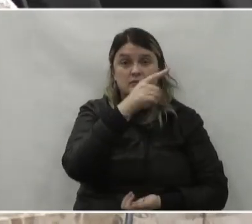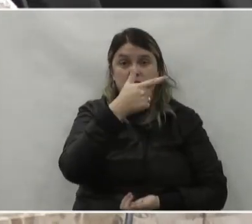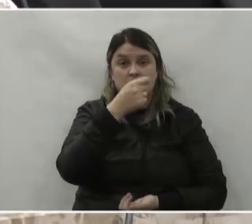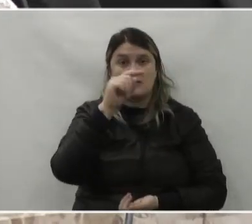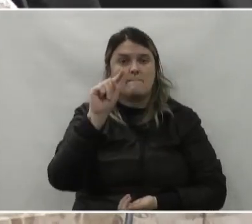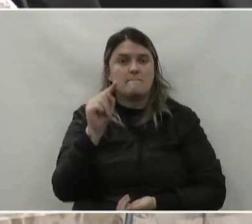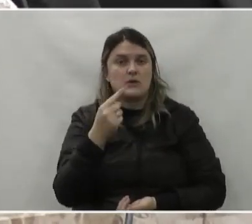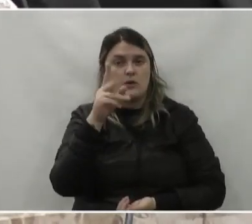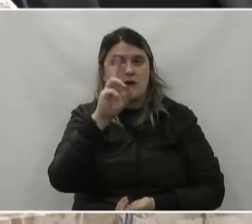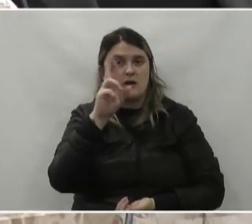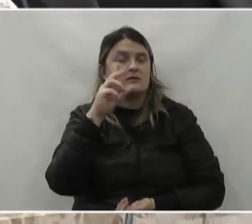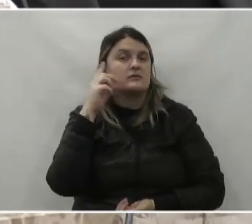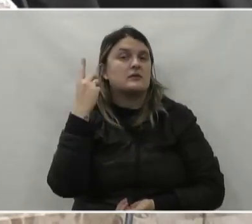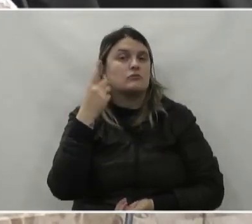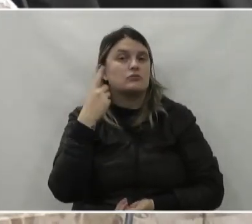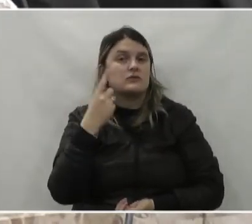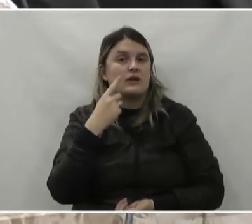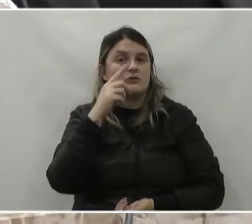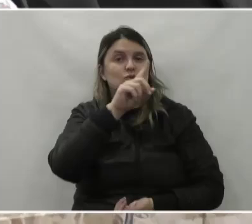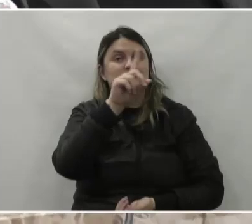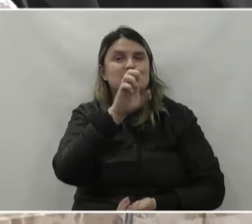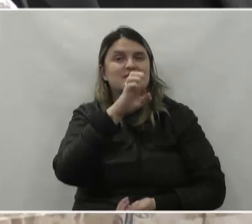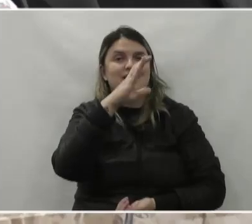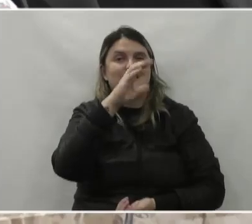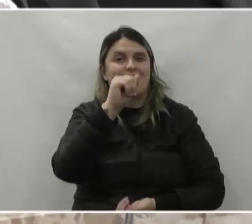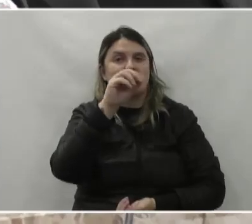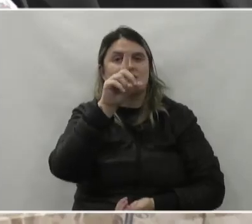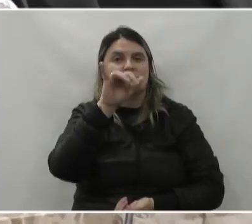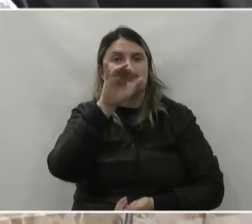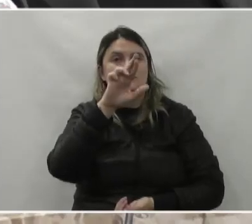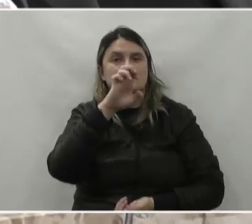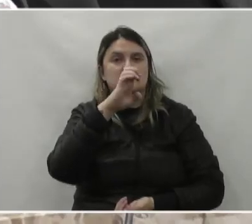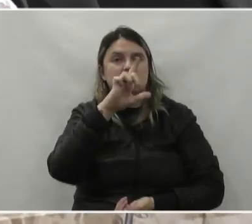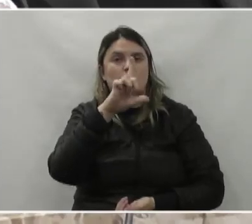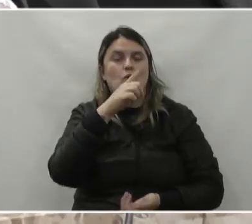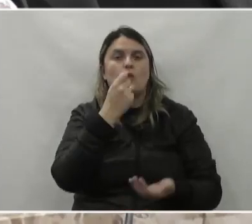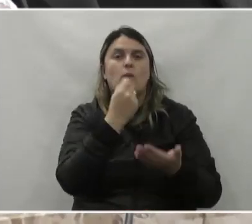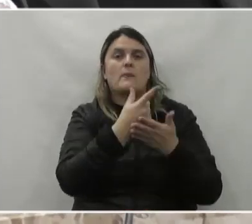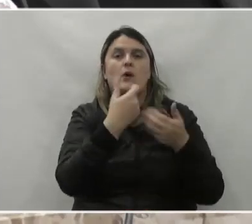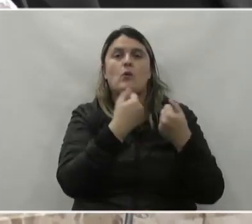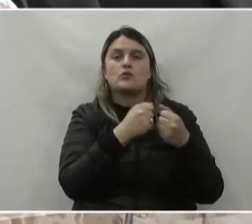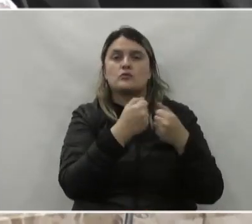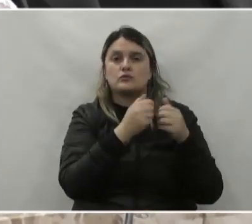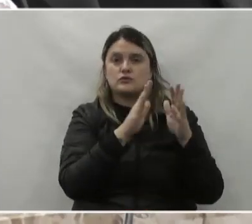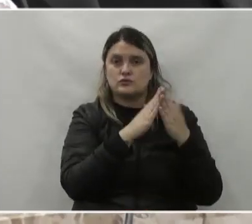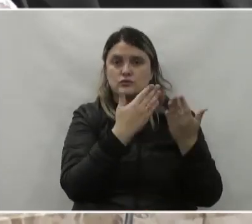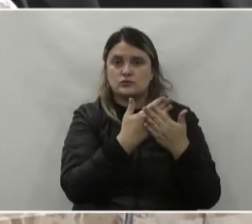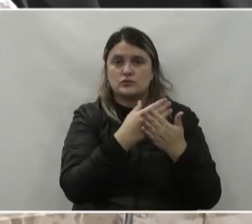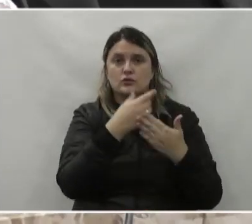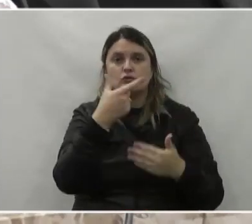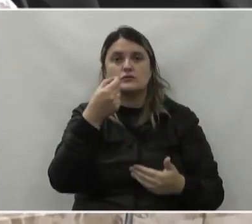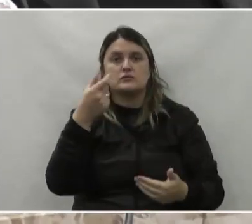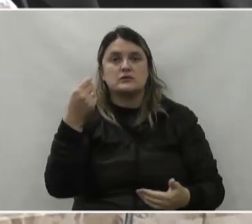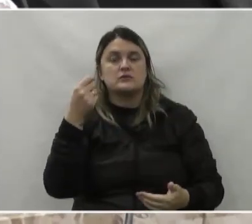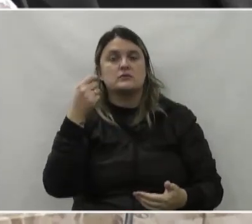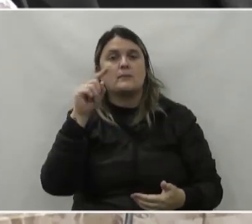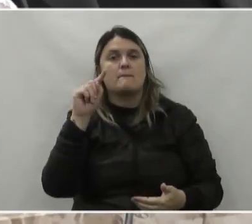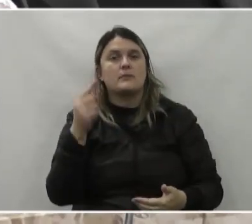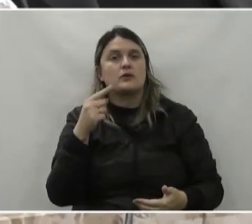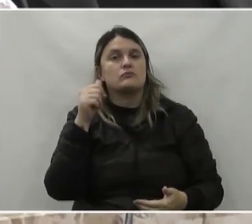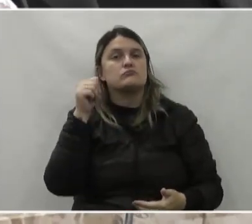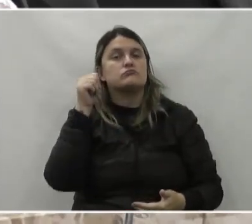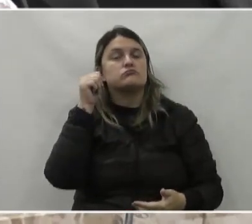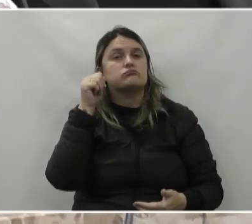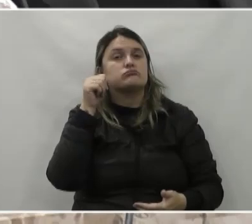mil do deputado federal Zeca Dirceu para um ônibus escolar. 200 mil da deputada federal Gleisi Hoffmann,